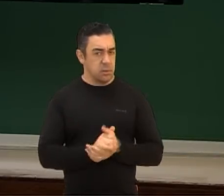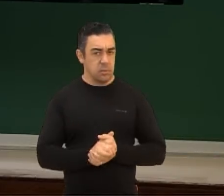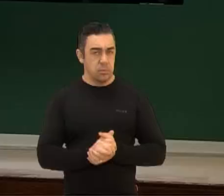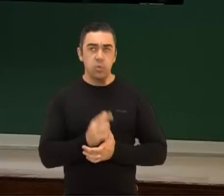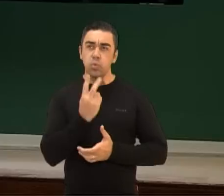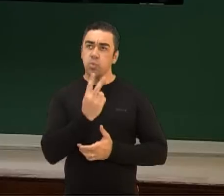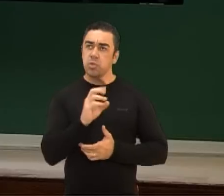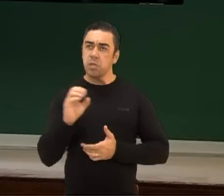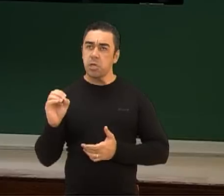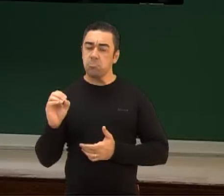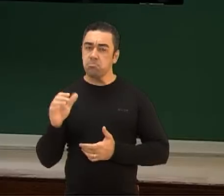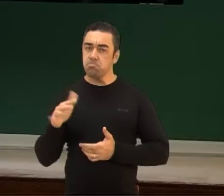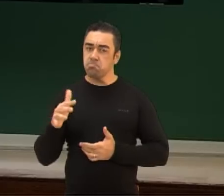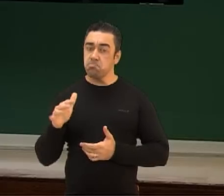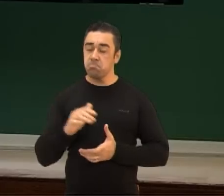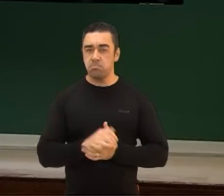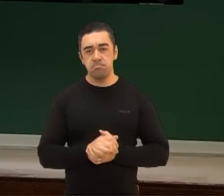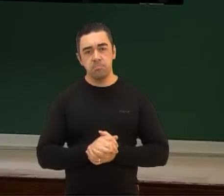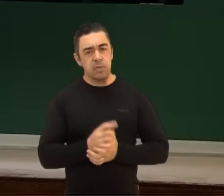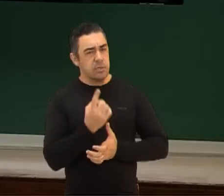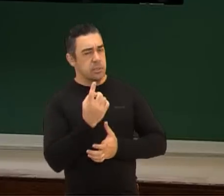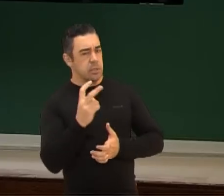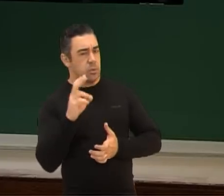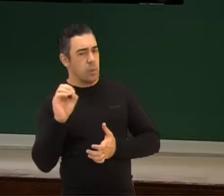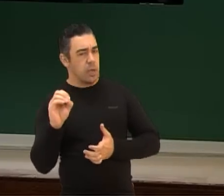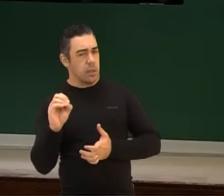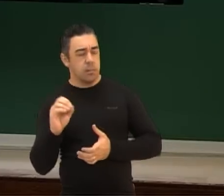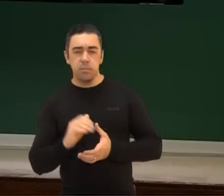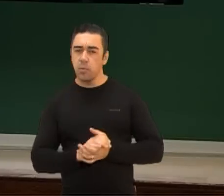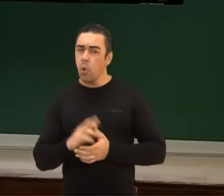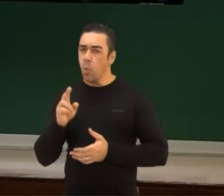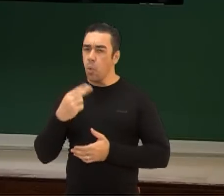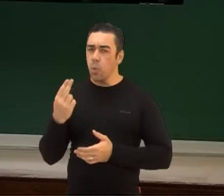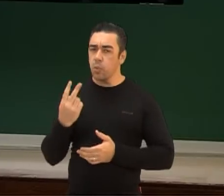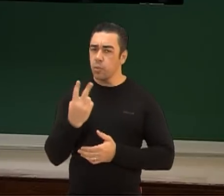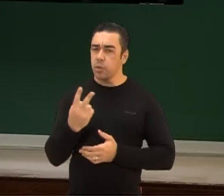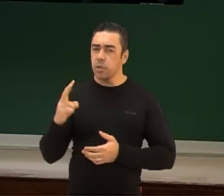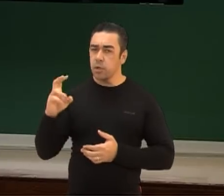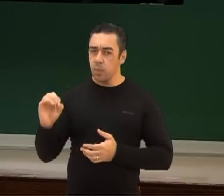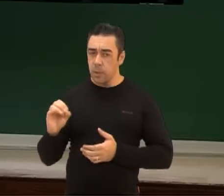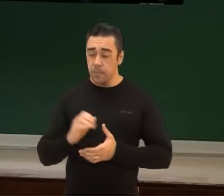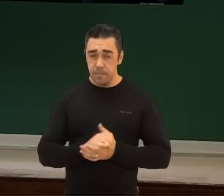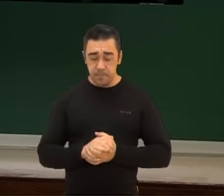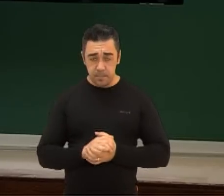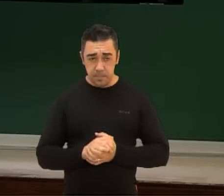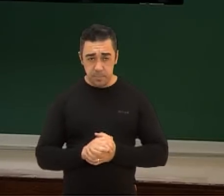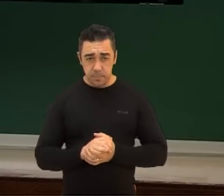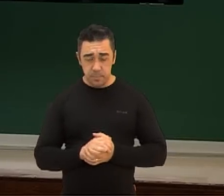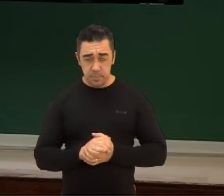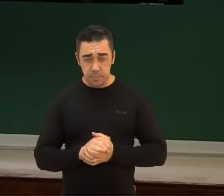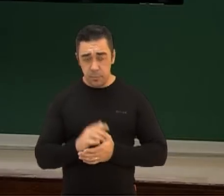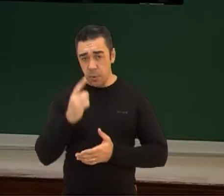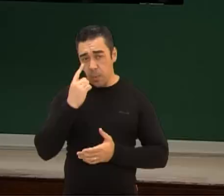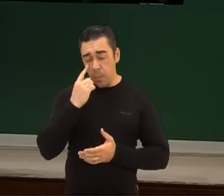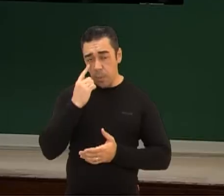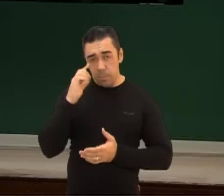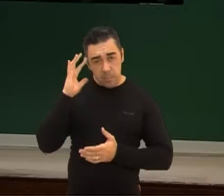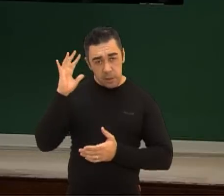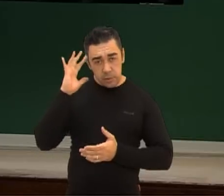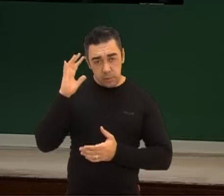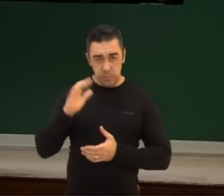200 graus, 150 graus ou 250 graus? Vejamos aqui,